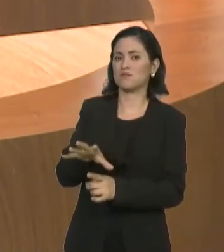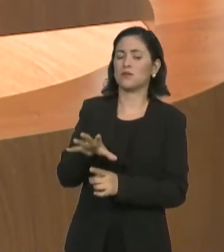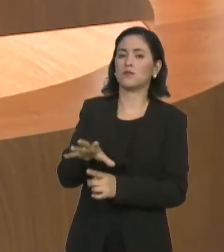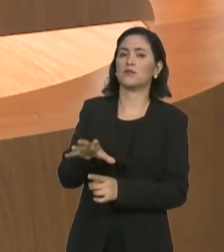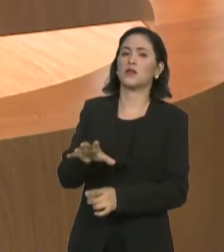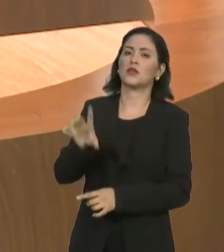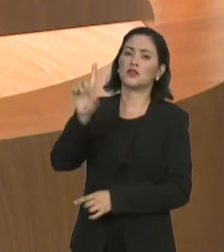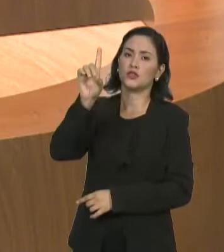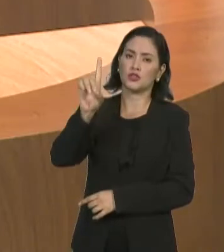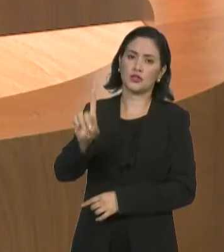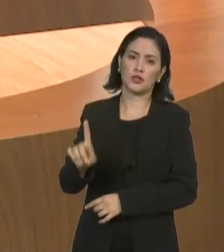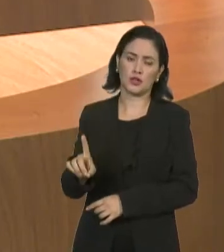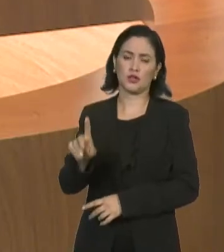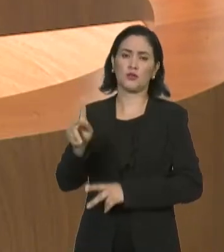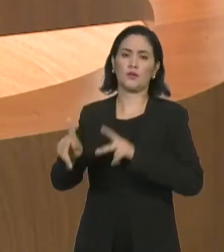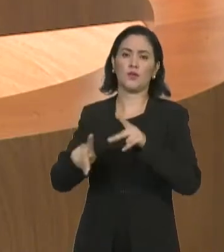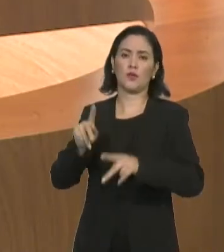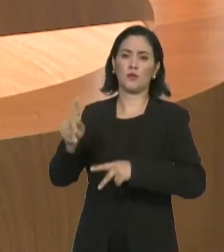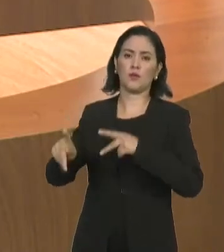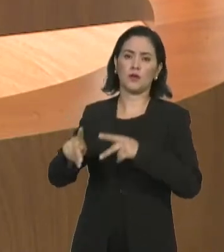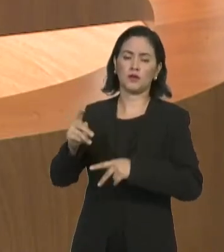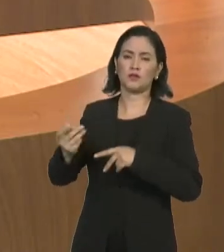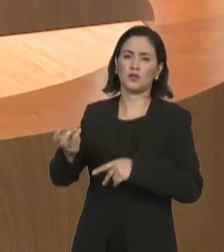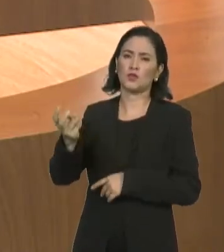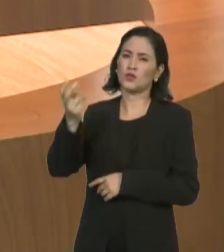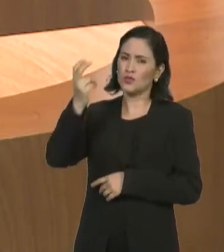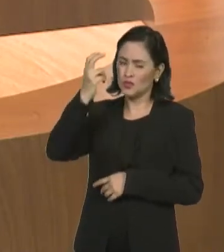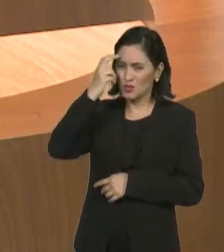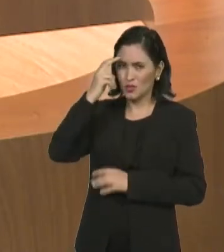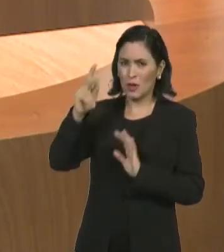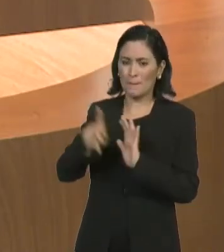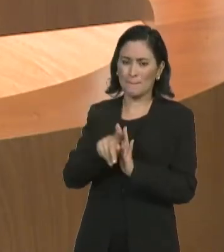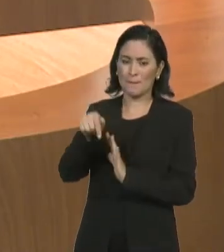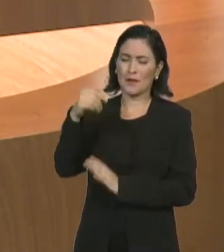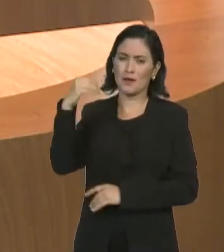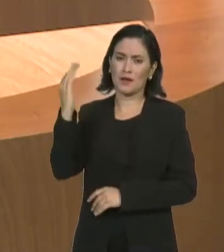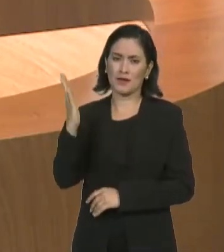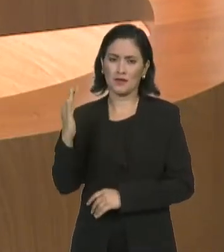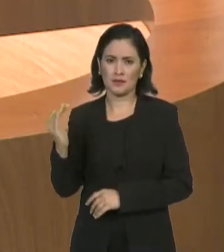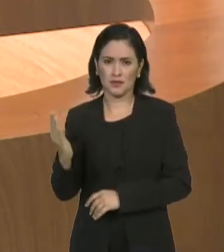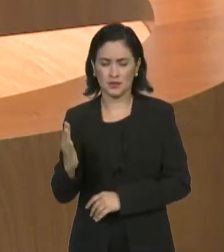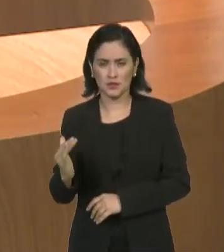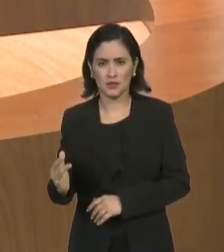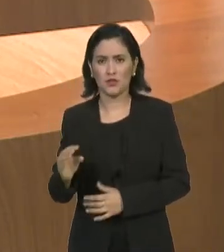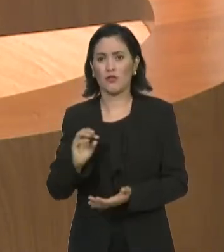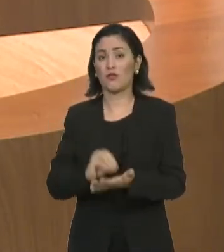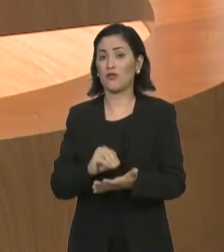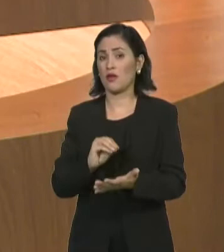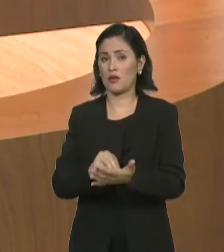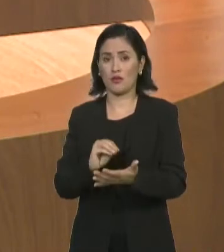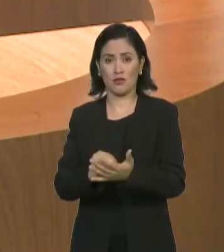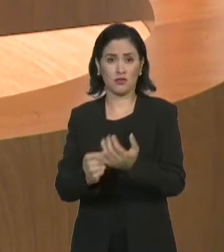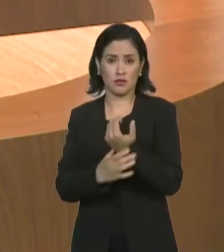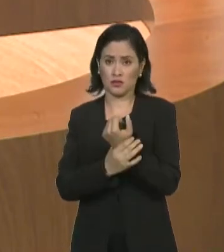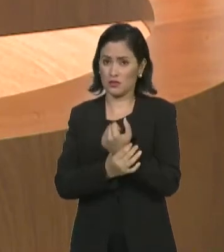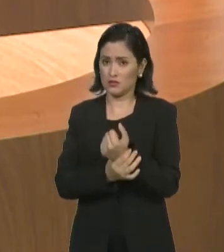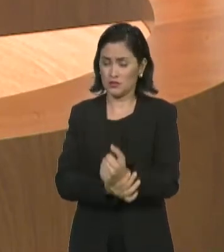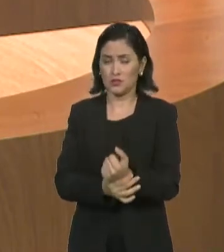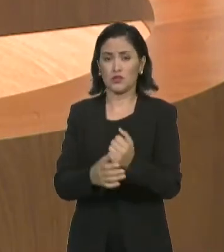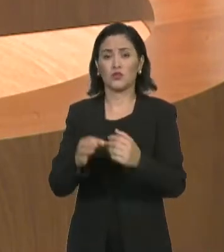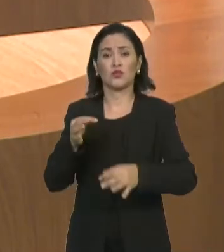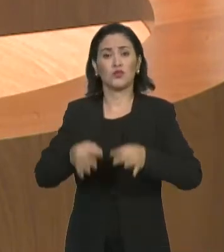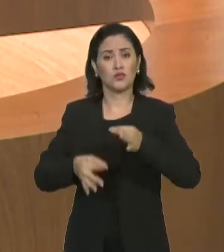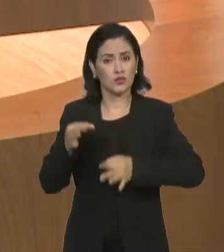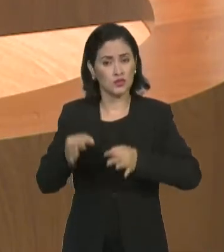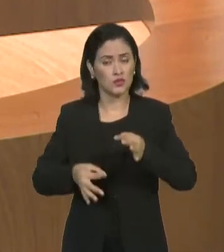povos tradicionais do Brasil e significa significa insegurança jurídica com graves perda de Proteção